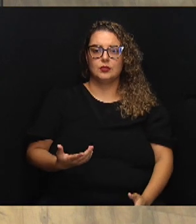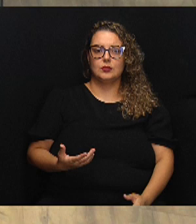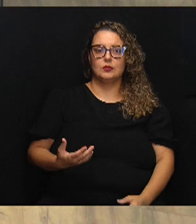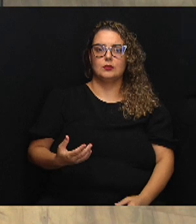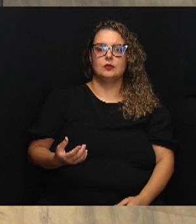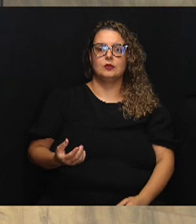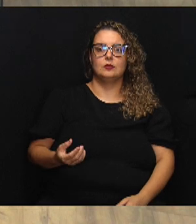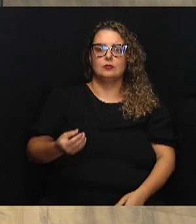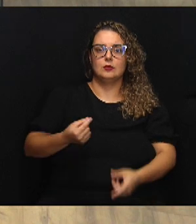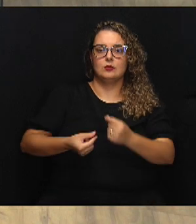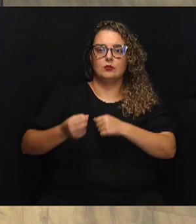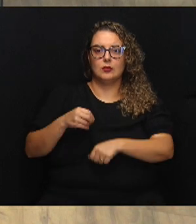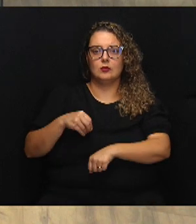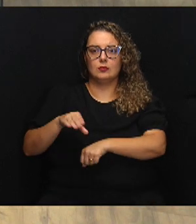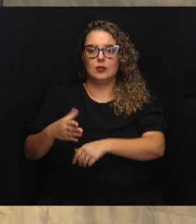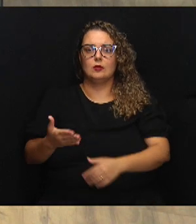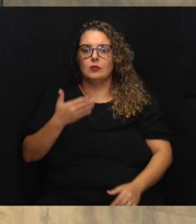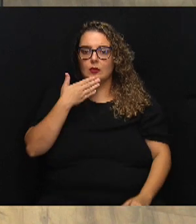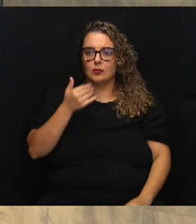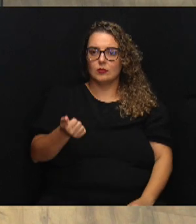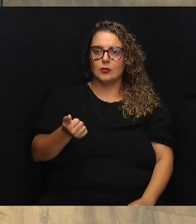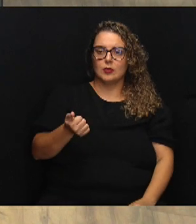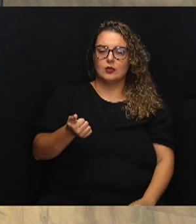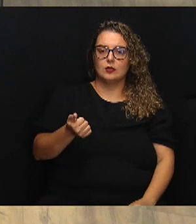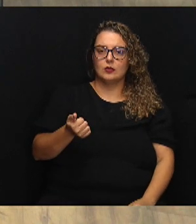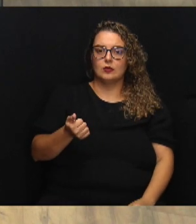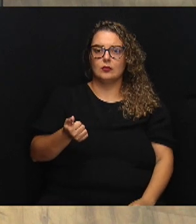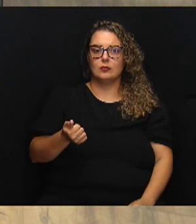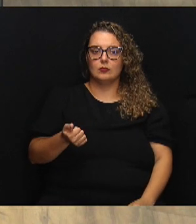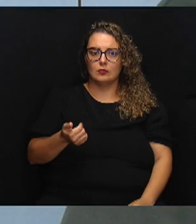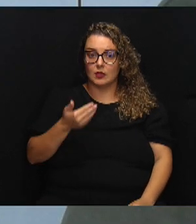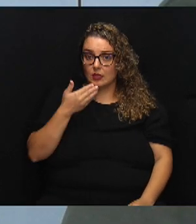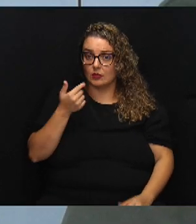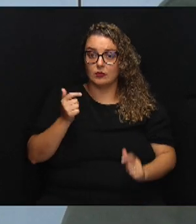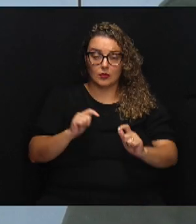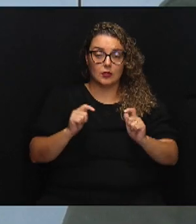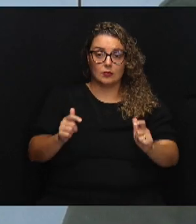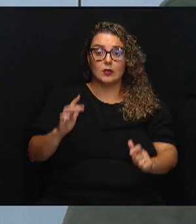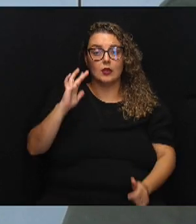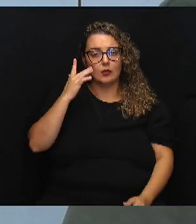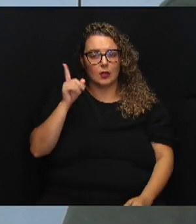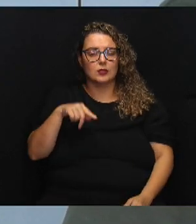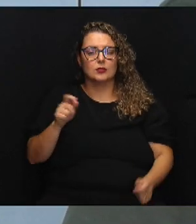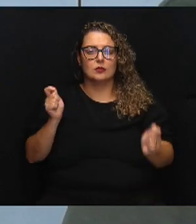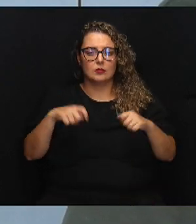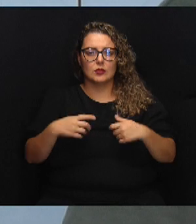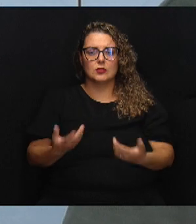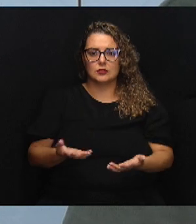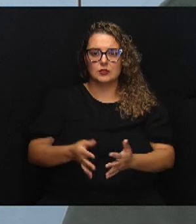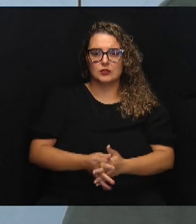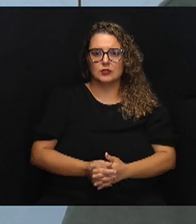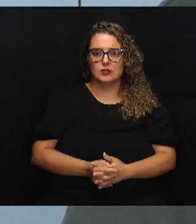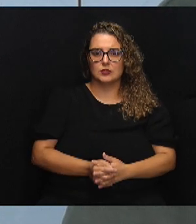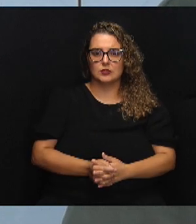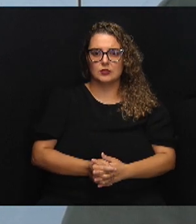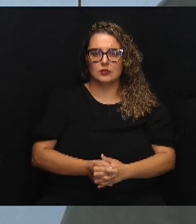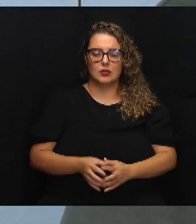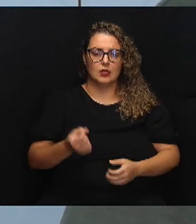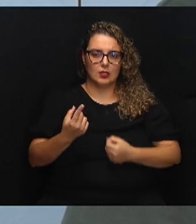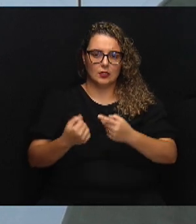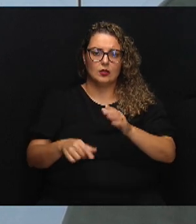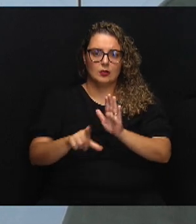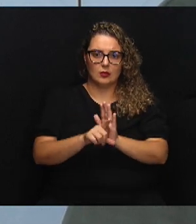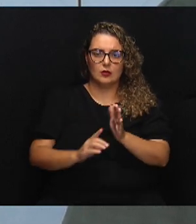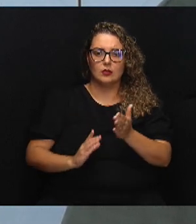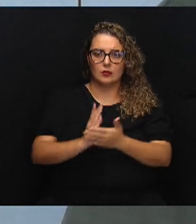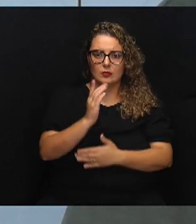para lá, para melhorar muito, muito, muito mesmo. Então, eu acho que é possível. A gente tem algumas leis que foram aprovadas